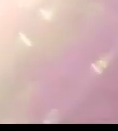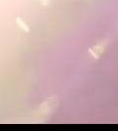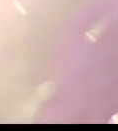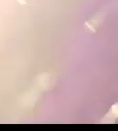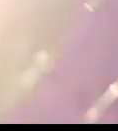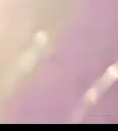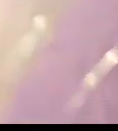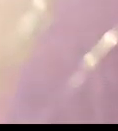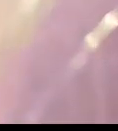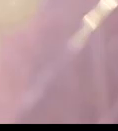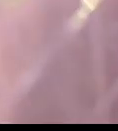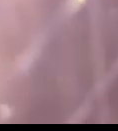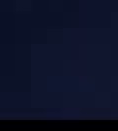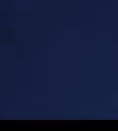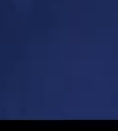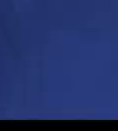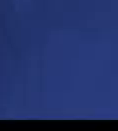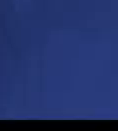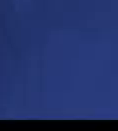convidas.org.br e saiba como ajudar.